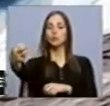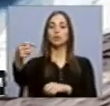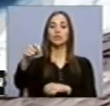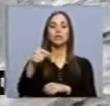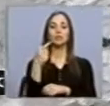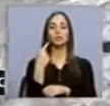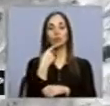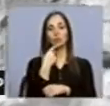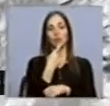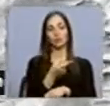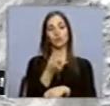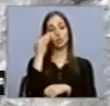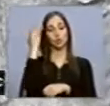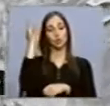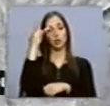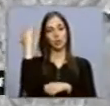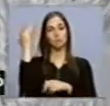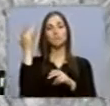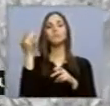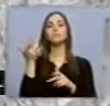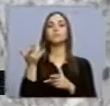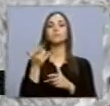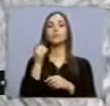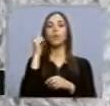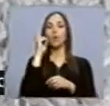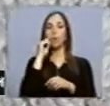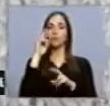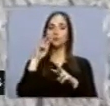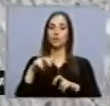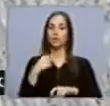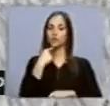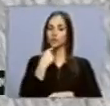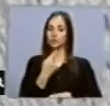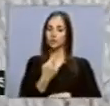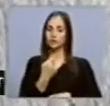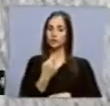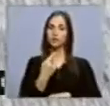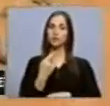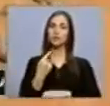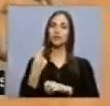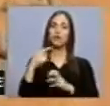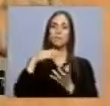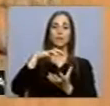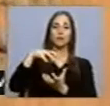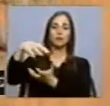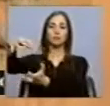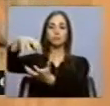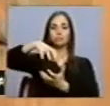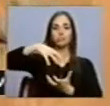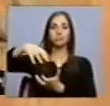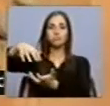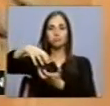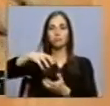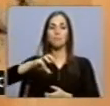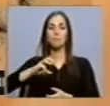Grand Tech Theory. E então o que dizem estes investigadores é que neste vai e vem gravitacional, Marte também não resistiu.